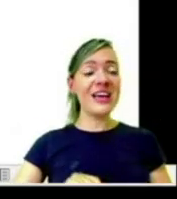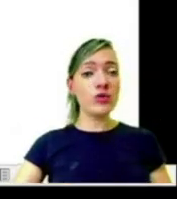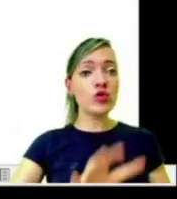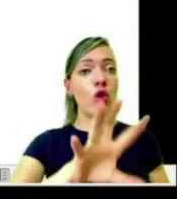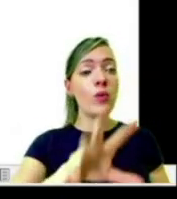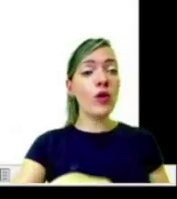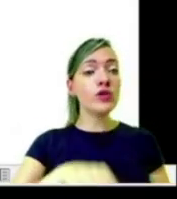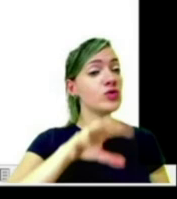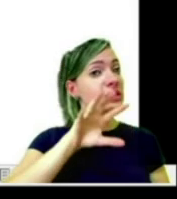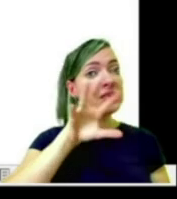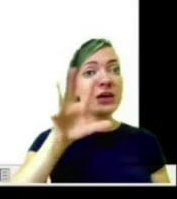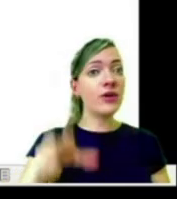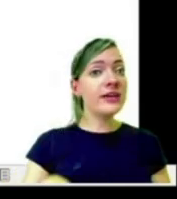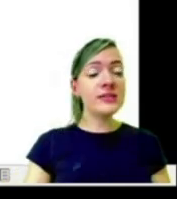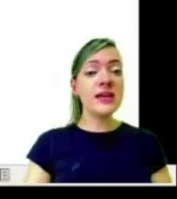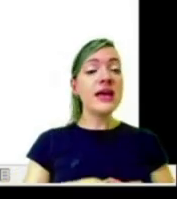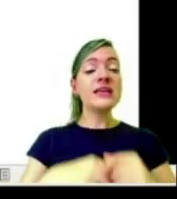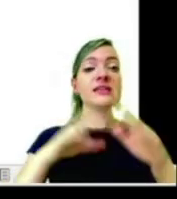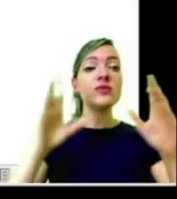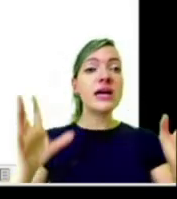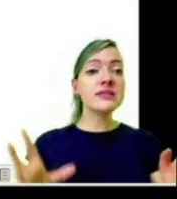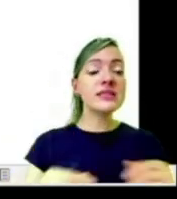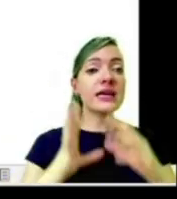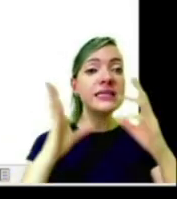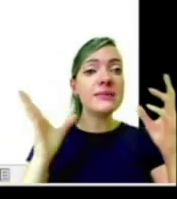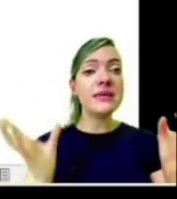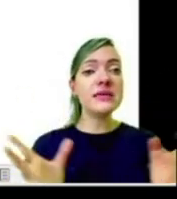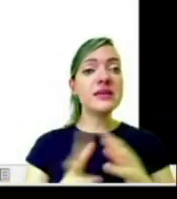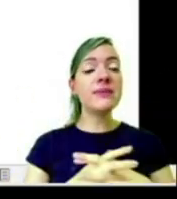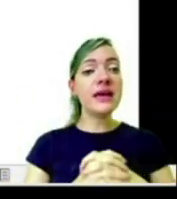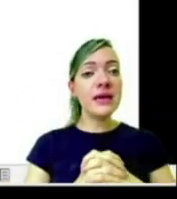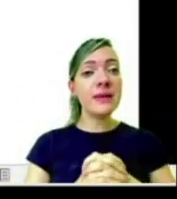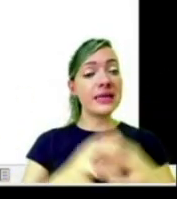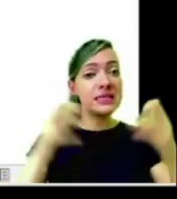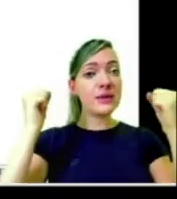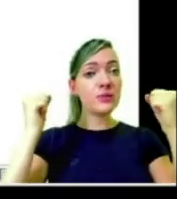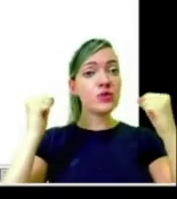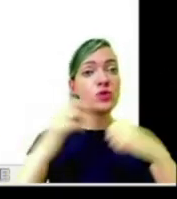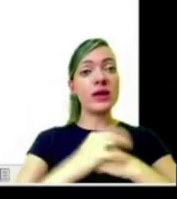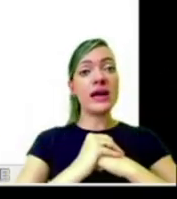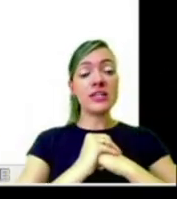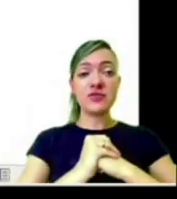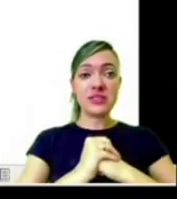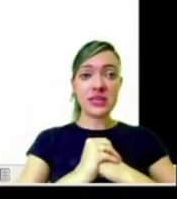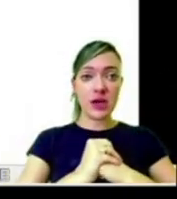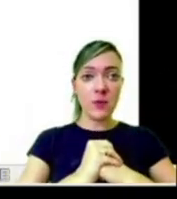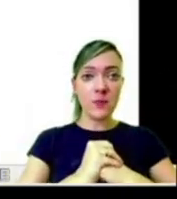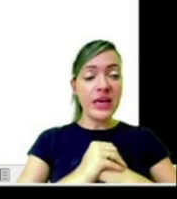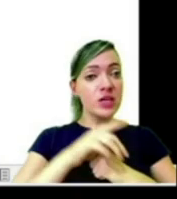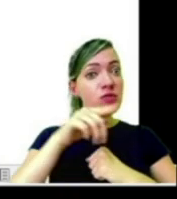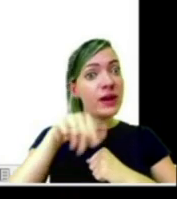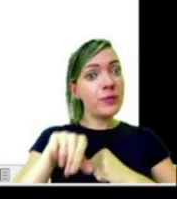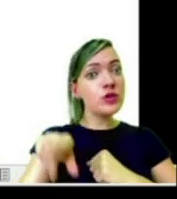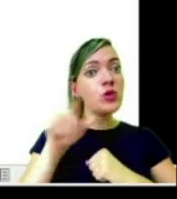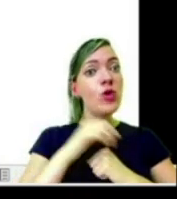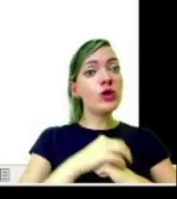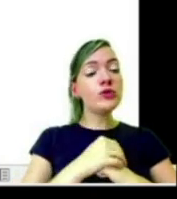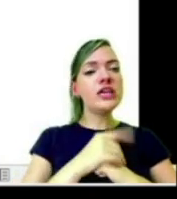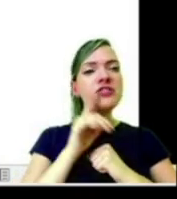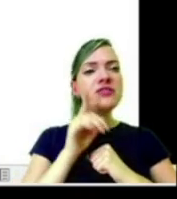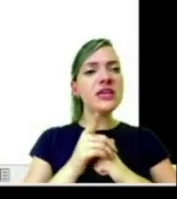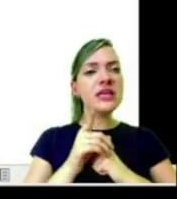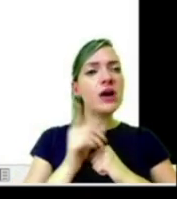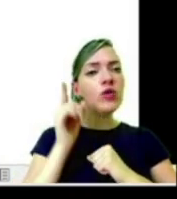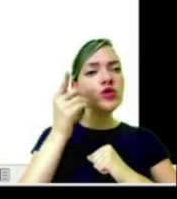anticoncepcionais, os hormônios, os esteroides, que são usados nas academias também para crescimento muscular artificial, isso vai para o